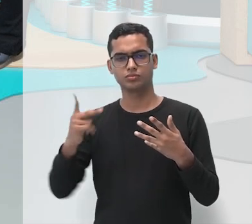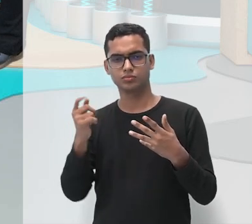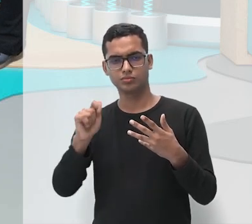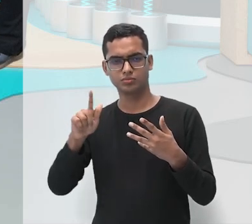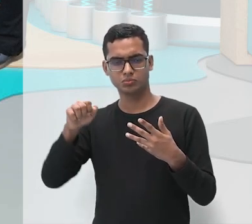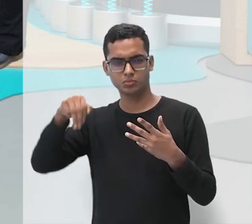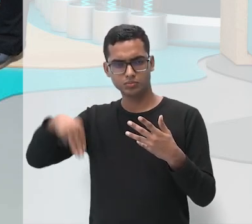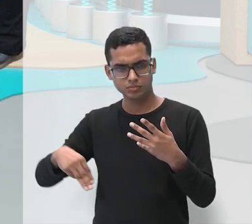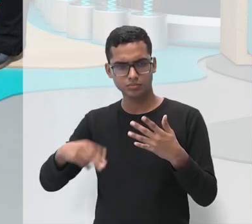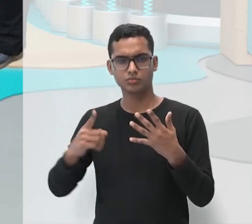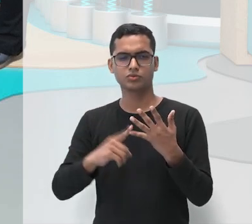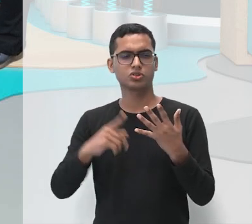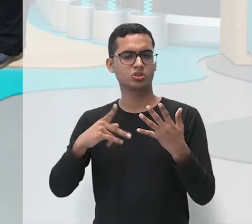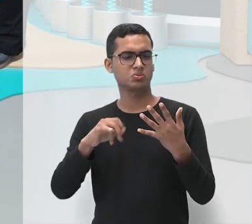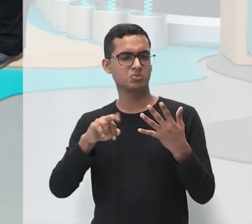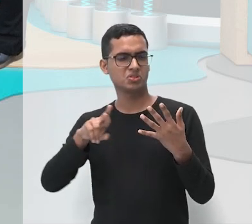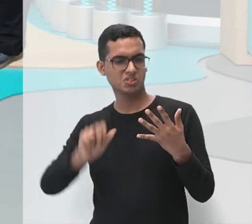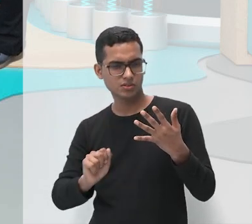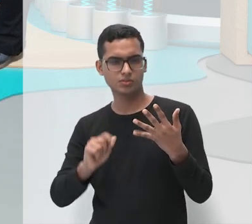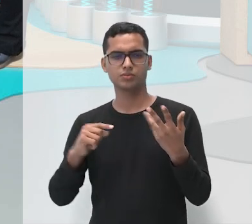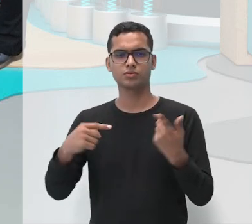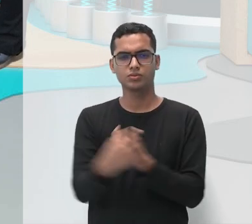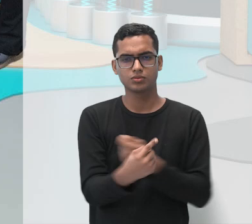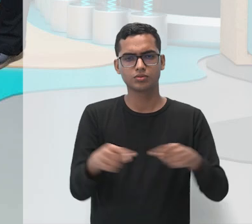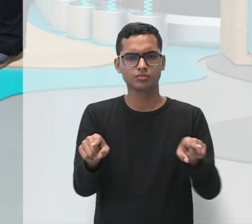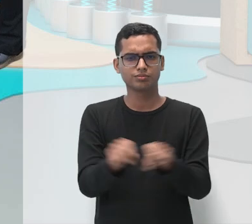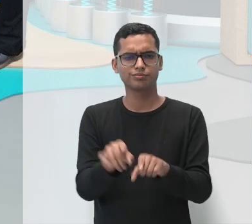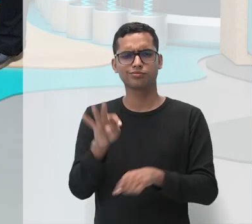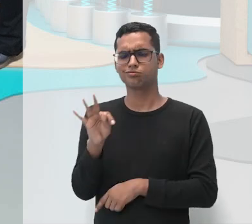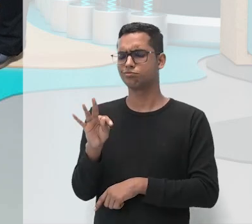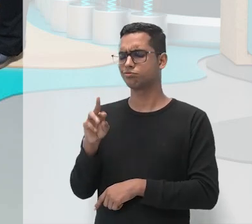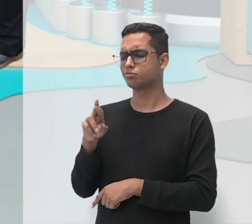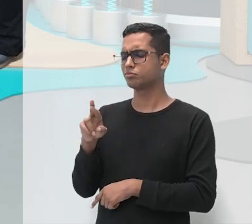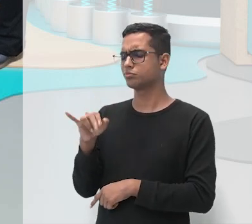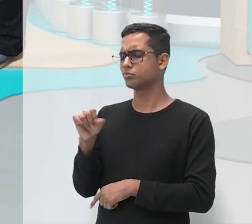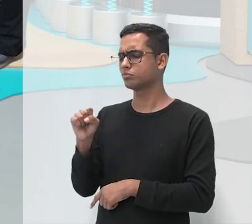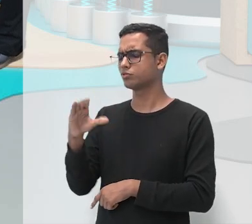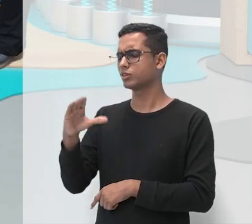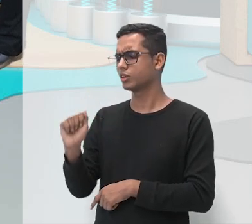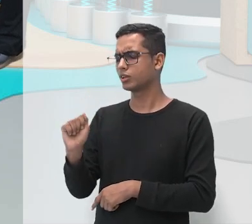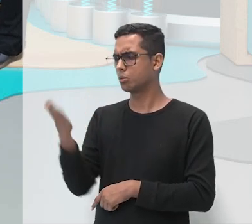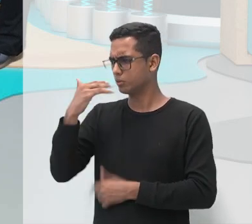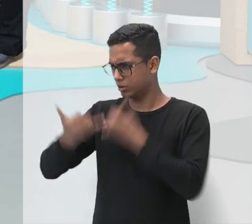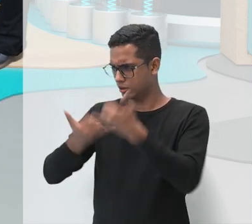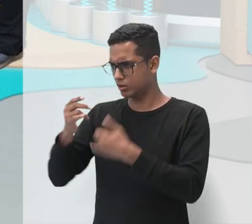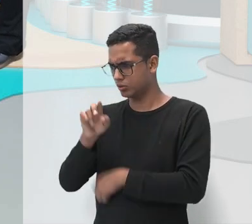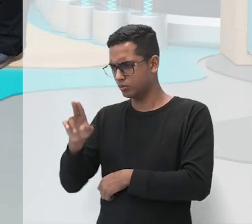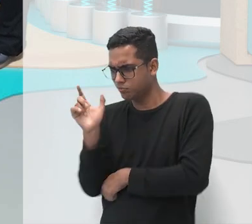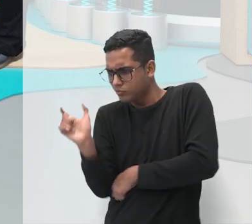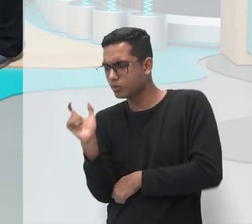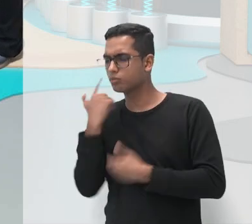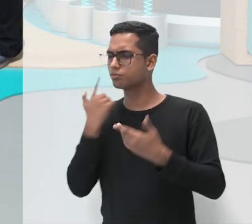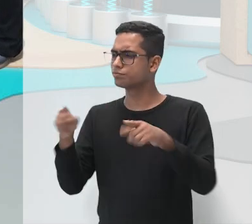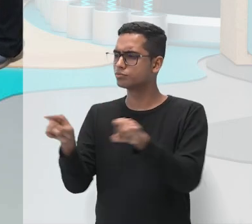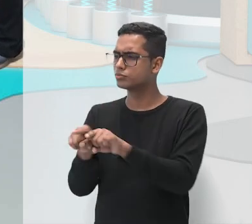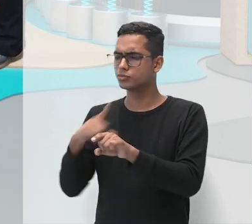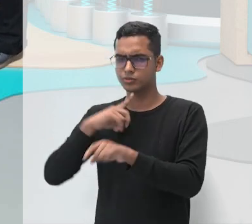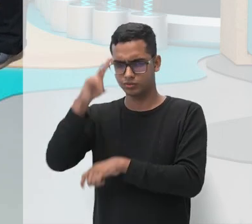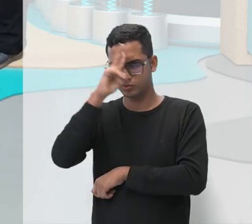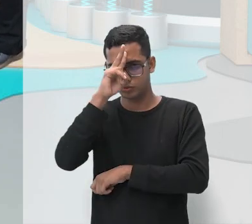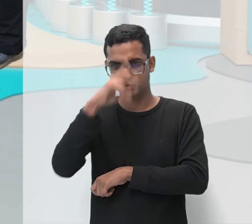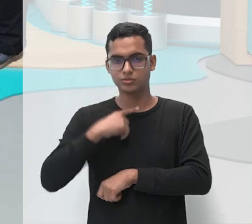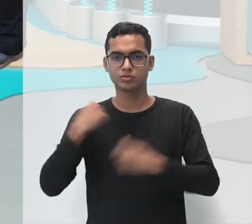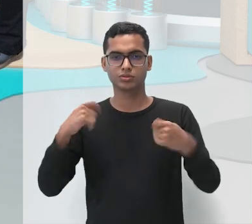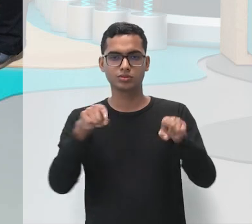muito nosso. O trisca, vamos brincar do trisca? Mas por que, professora, trisca? Lembra que quando você está brincando de manja, o que você tem que